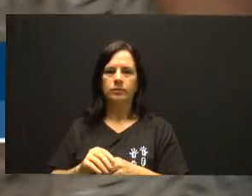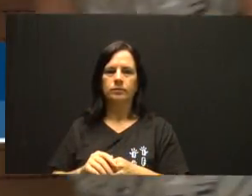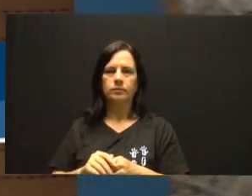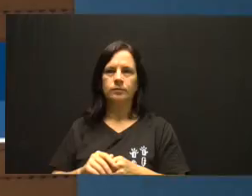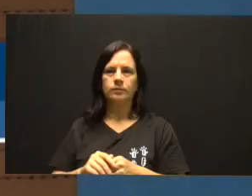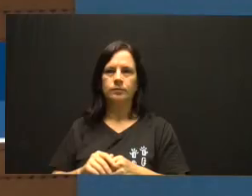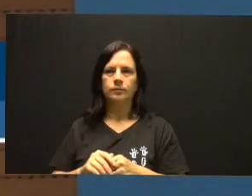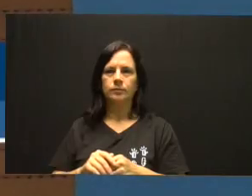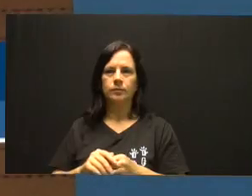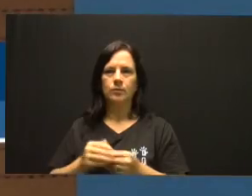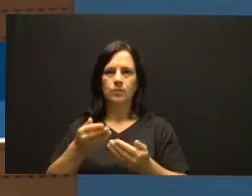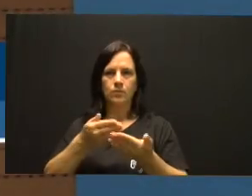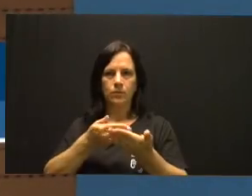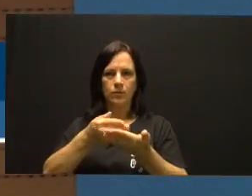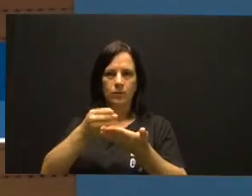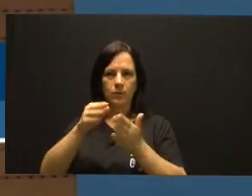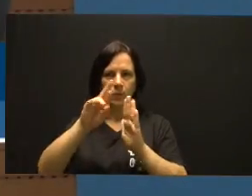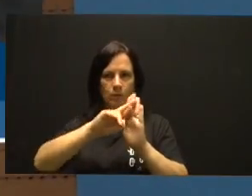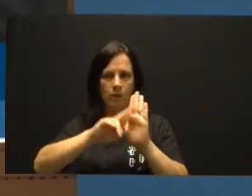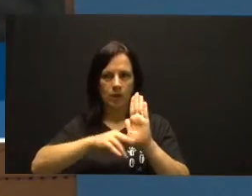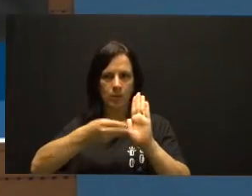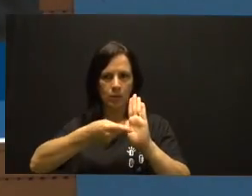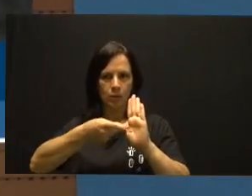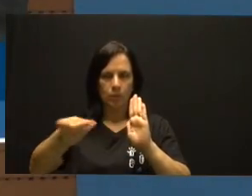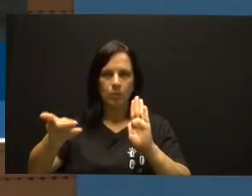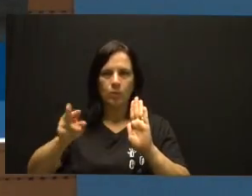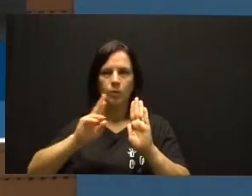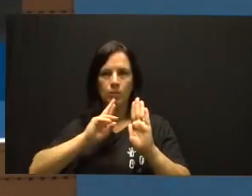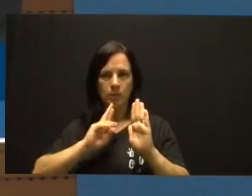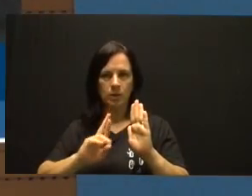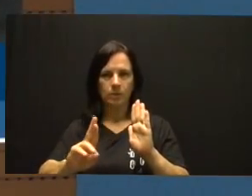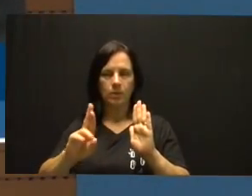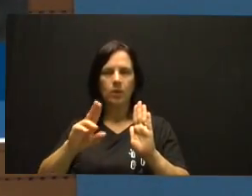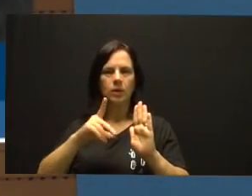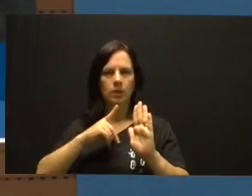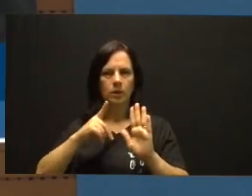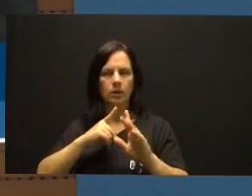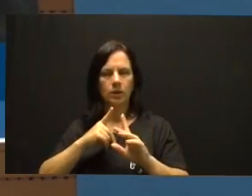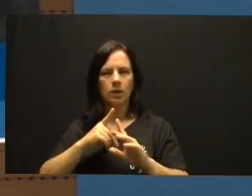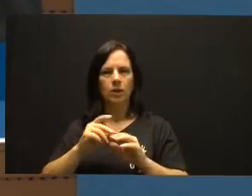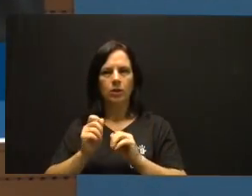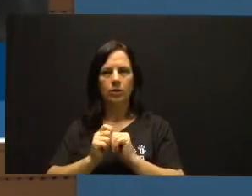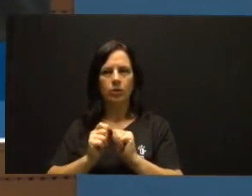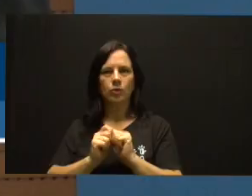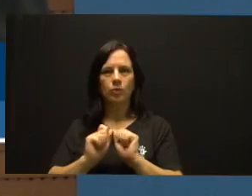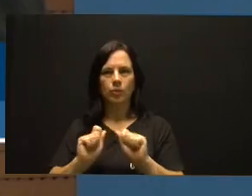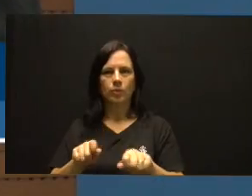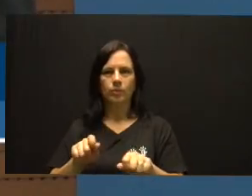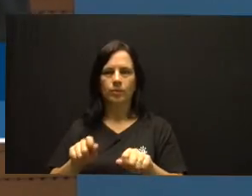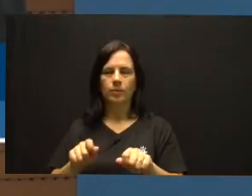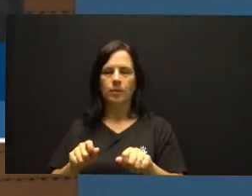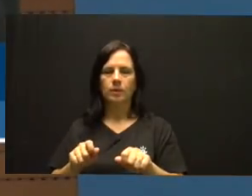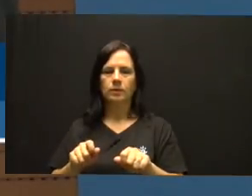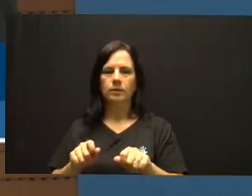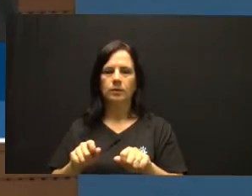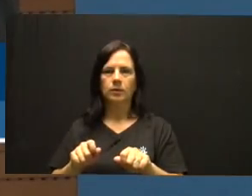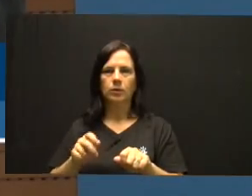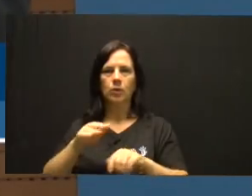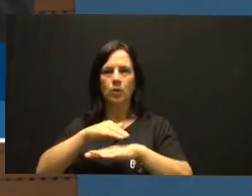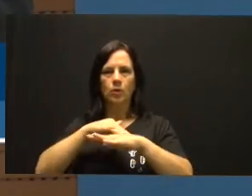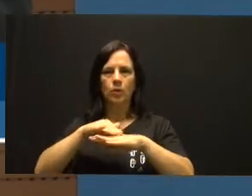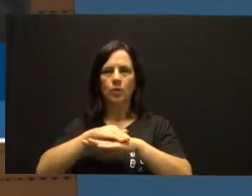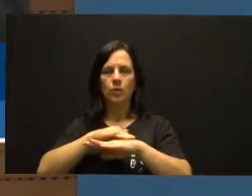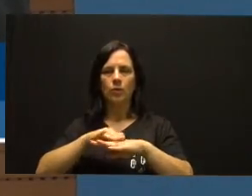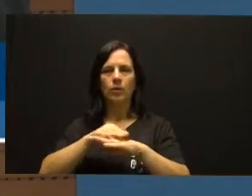no encaminhamento do seu requerimento, na resposta, que Vossa Excelência justamente possa citar ou conversar